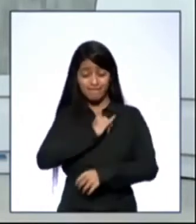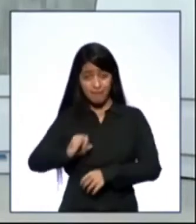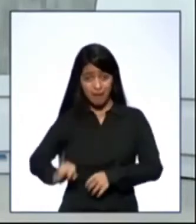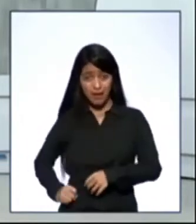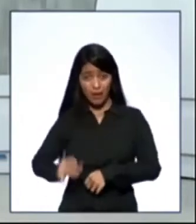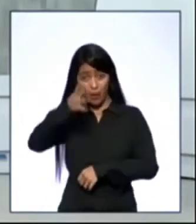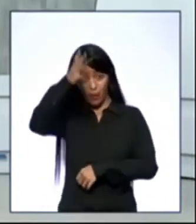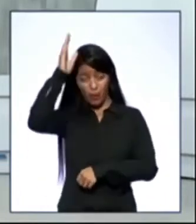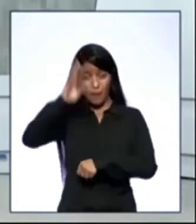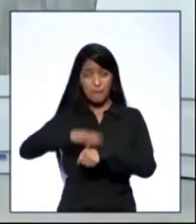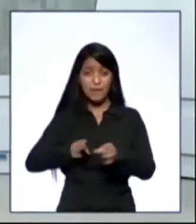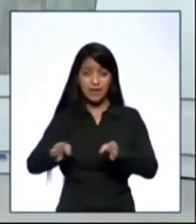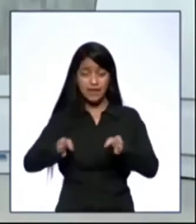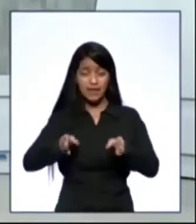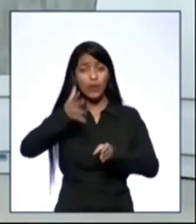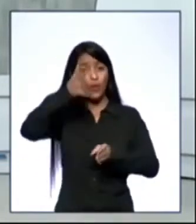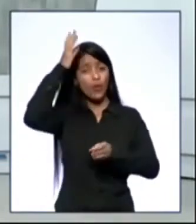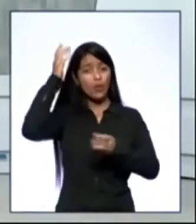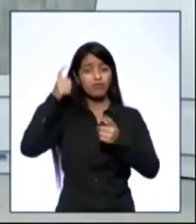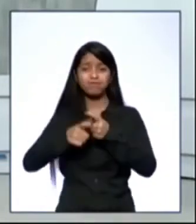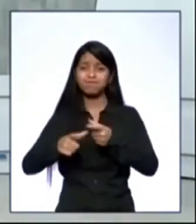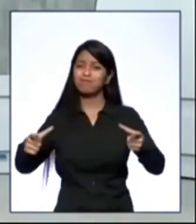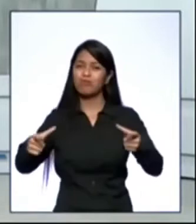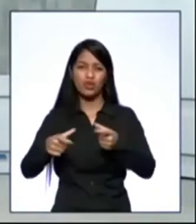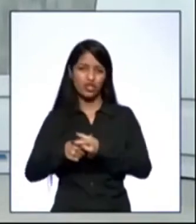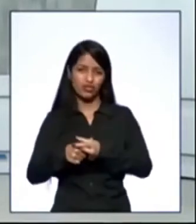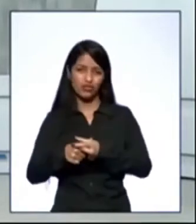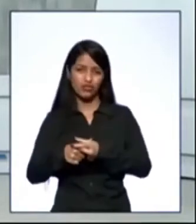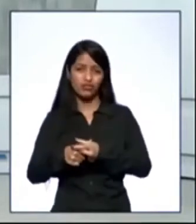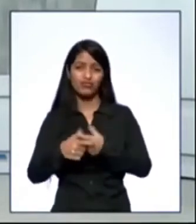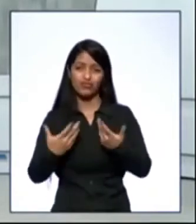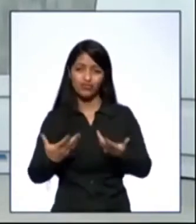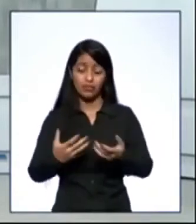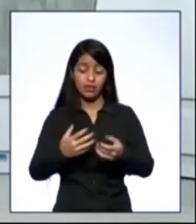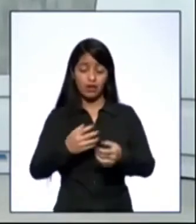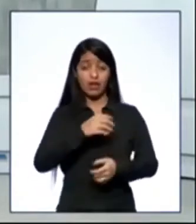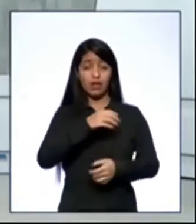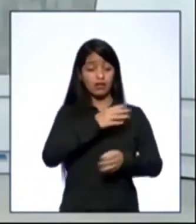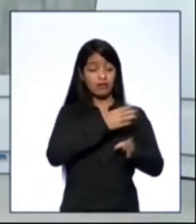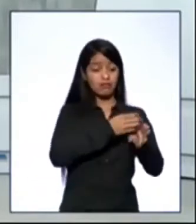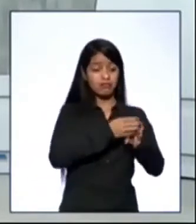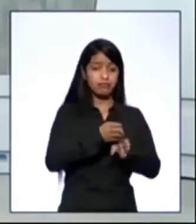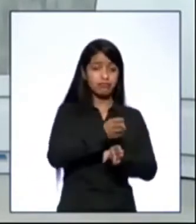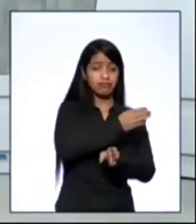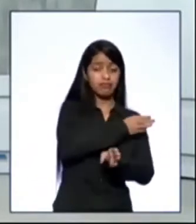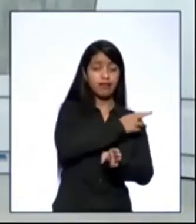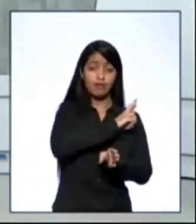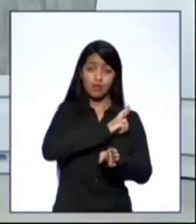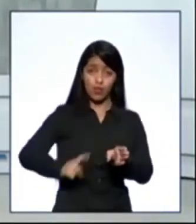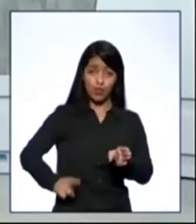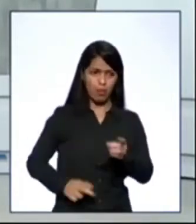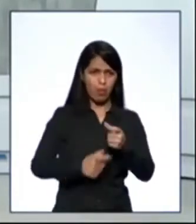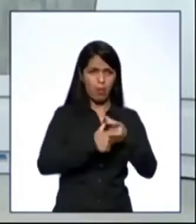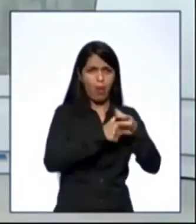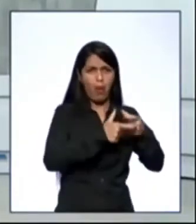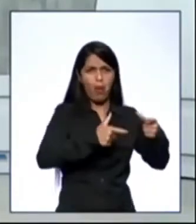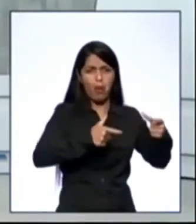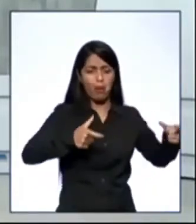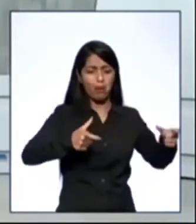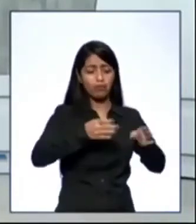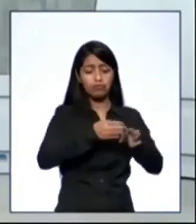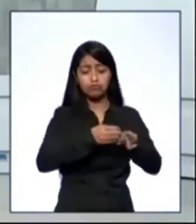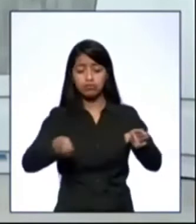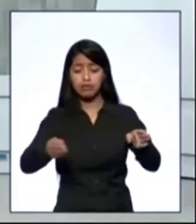pouco. É louco, né? O Império já nasce grande. Se o Império já nasce grande, o auge da conquista é